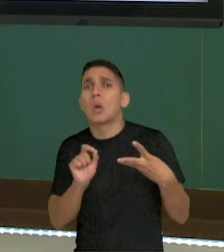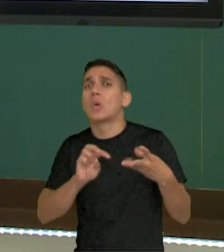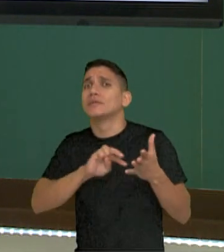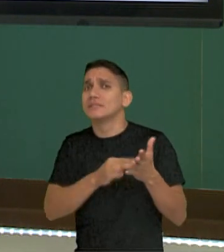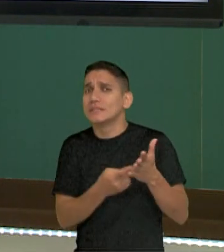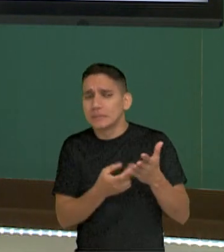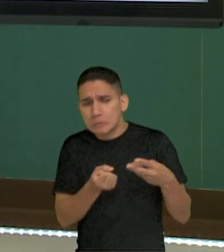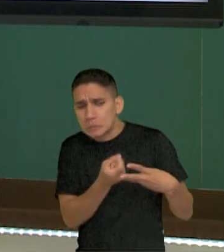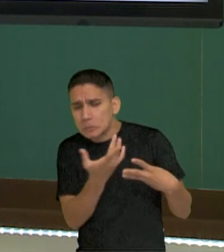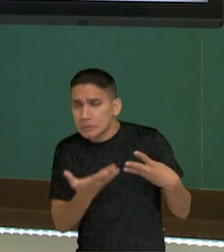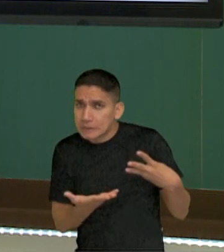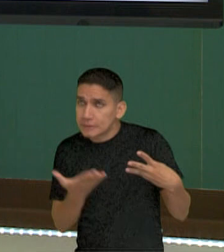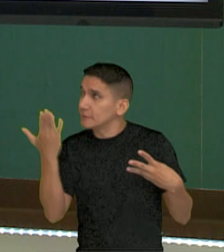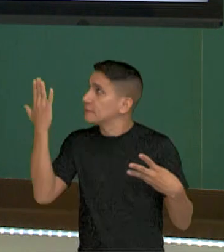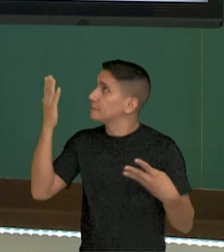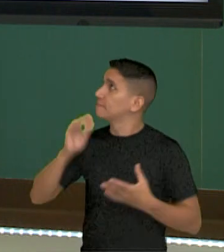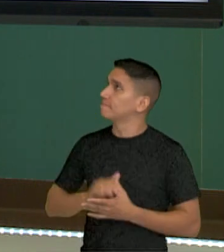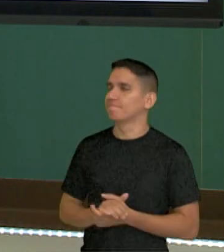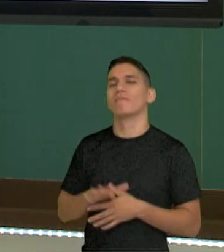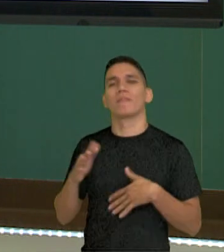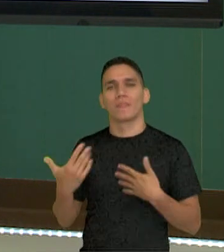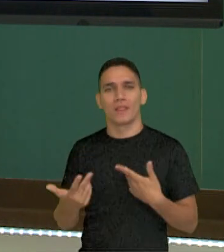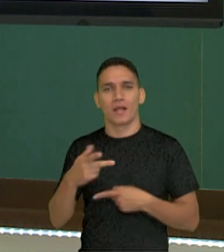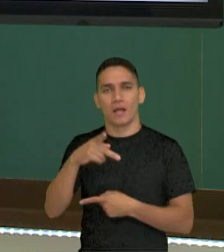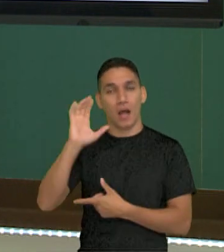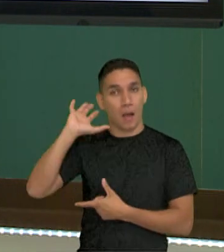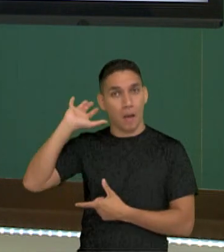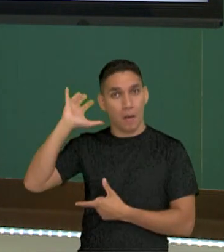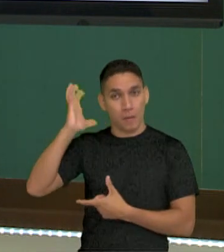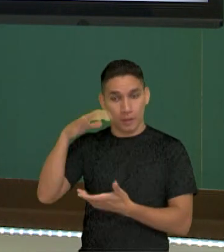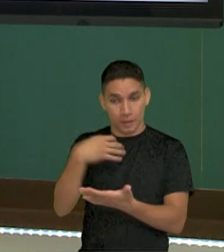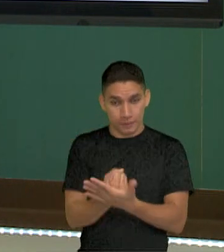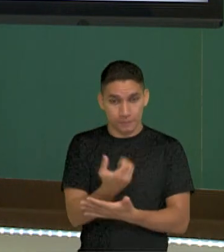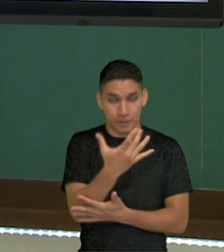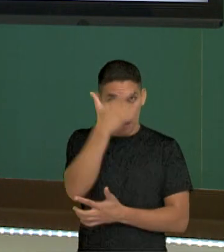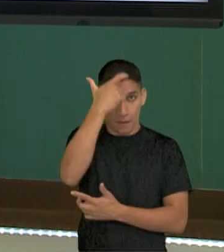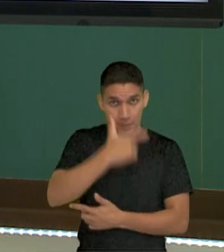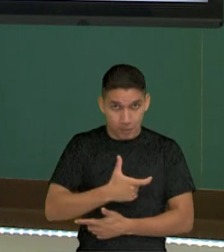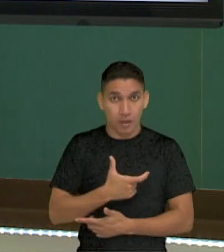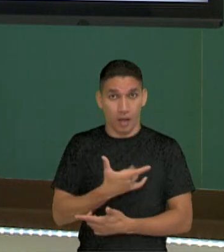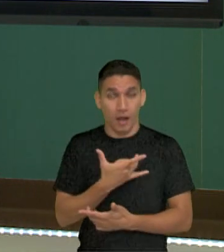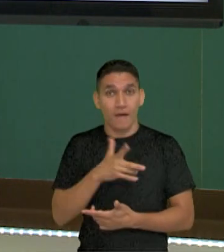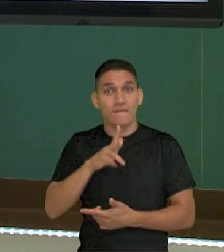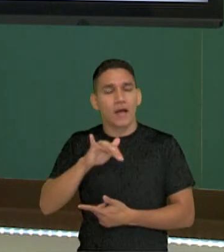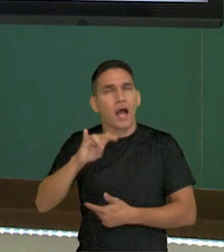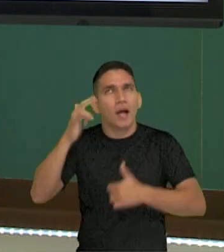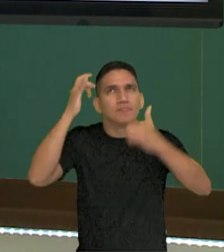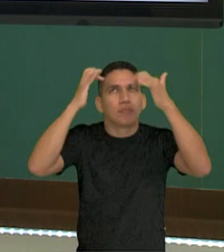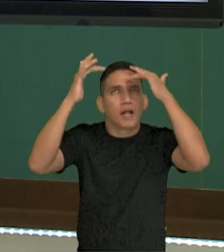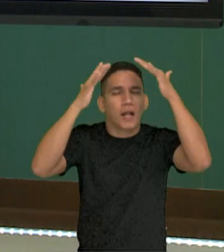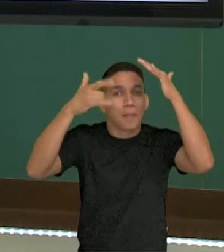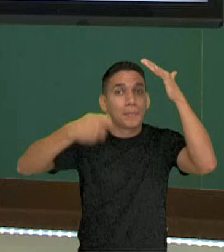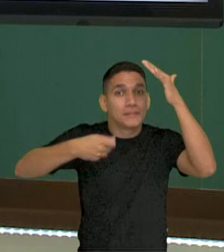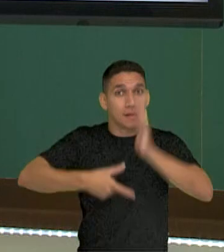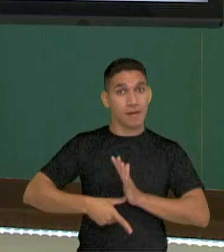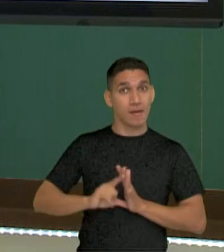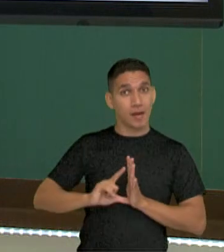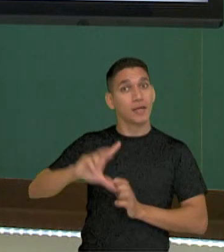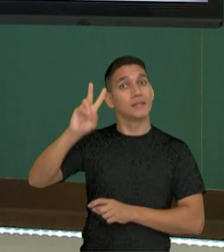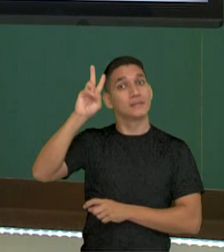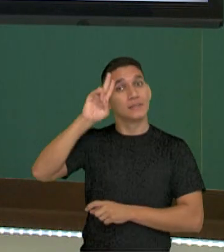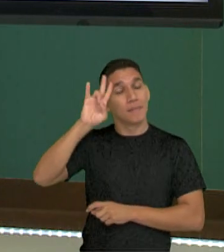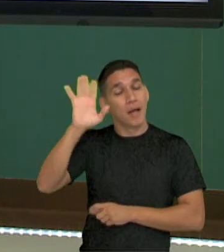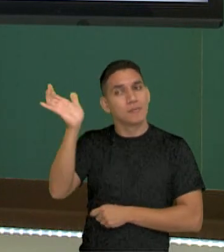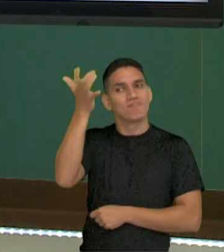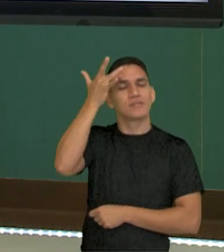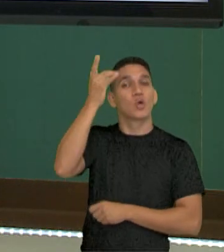Alguma delas? Então, vamos lá. O podcaster precisa ter 3 pilares em mente antes de dar início à produção.